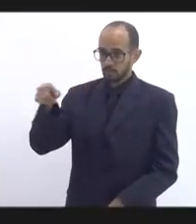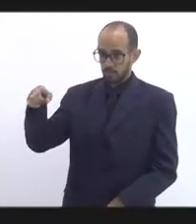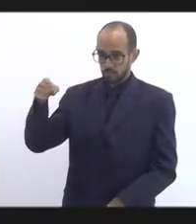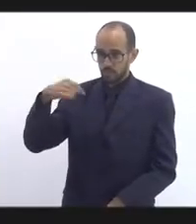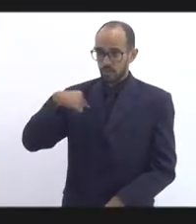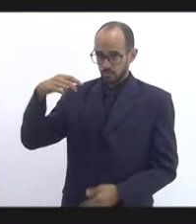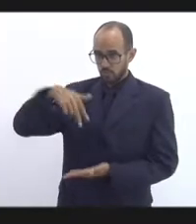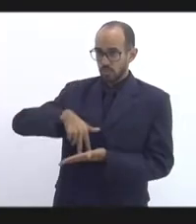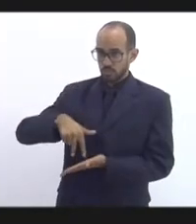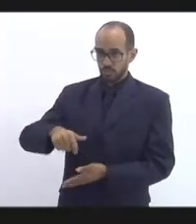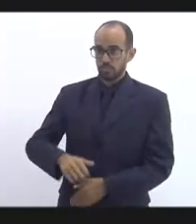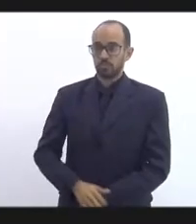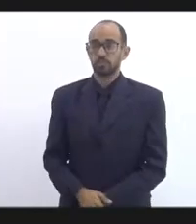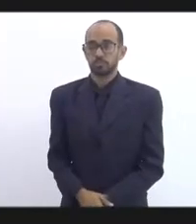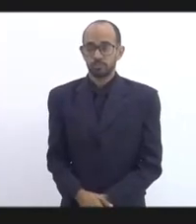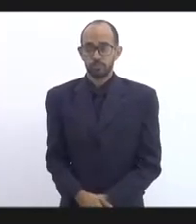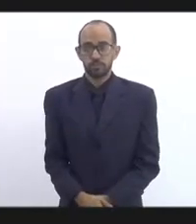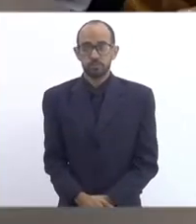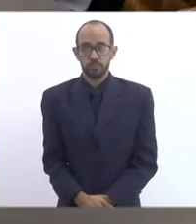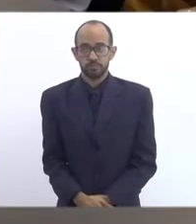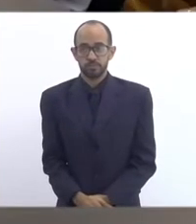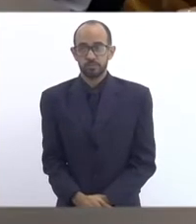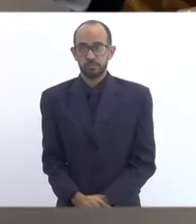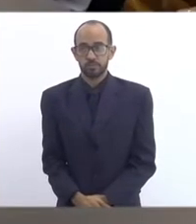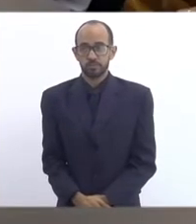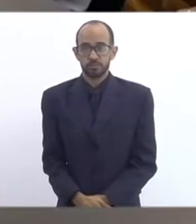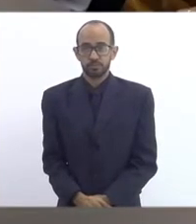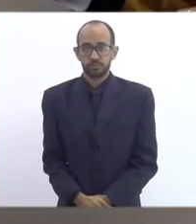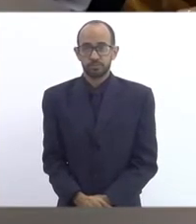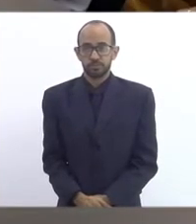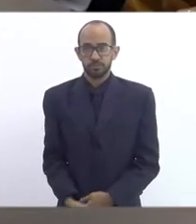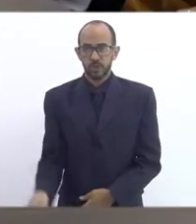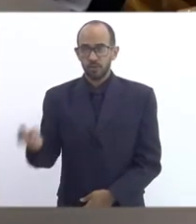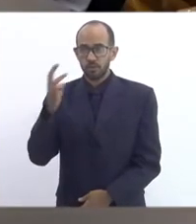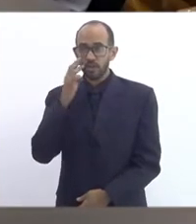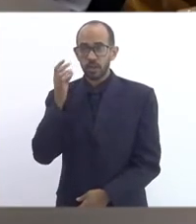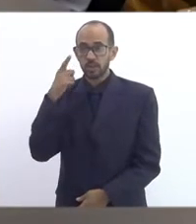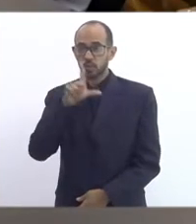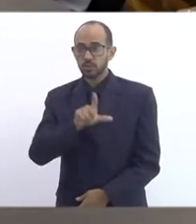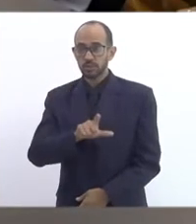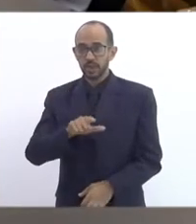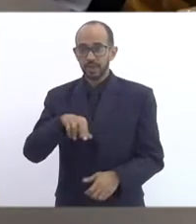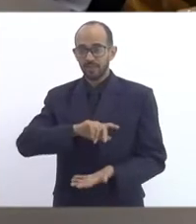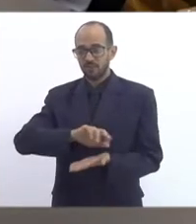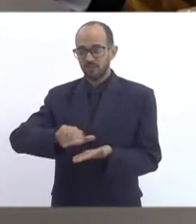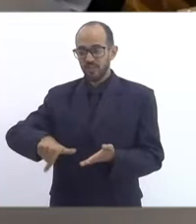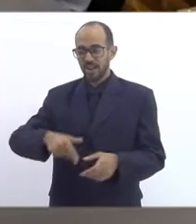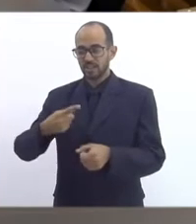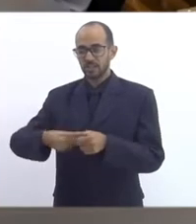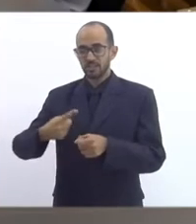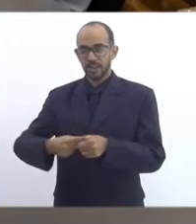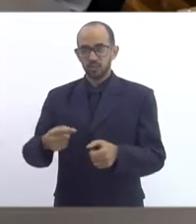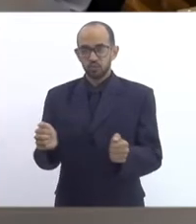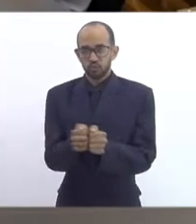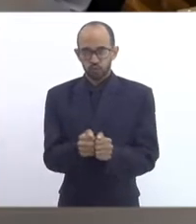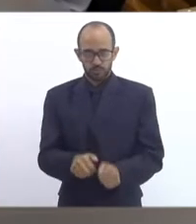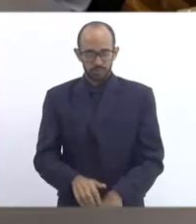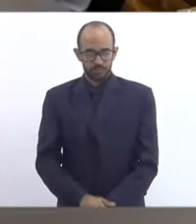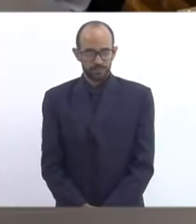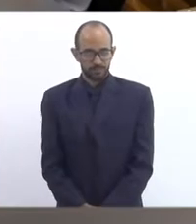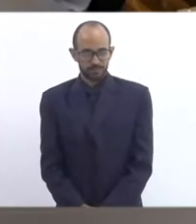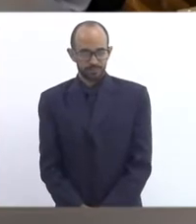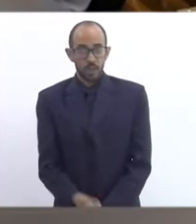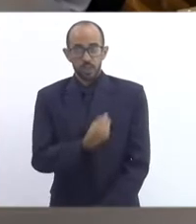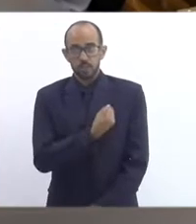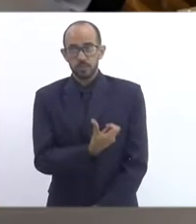Bom dia, Valdec. Bom dia. Valdec consegue estar em vários municípios ao mesmo tempo. É inacreditável. 6 da pauta.